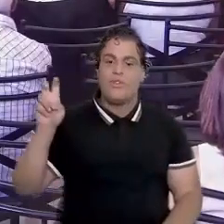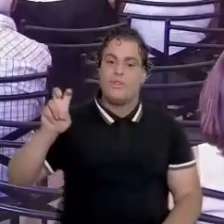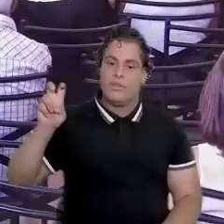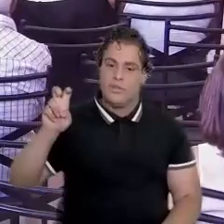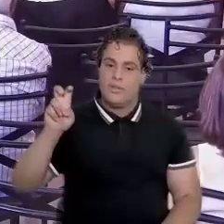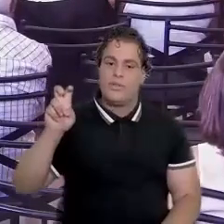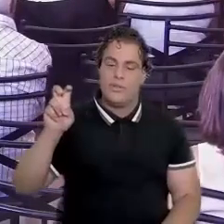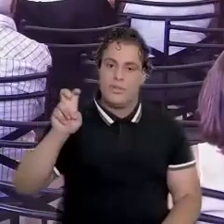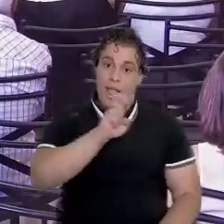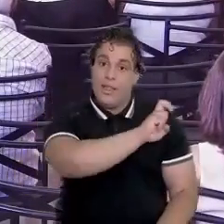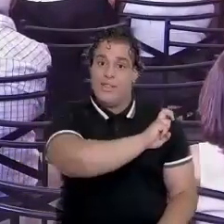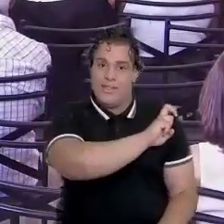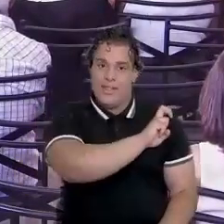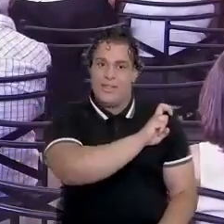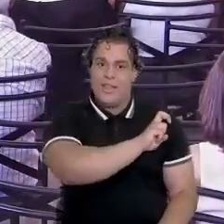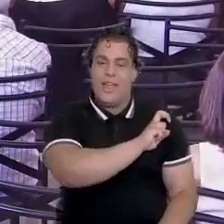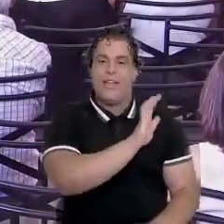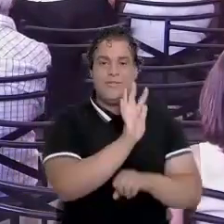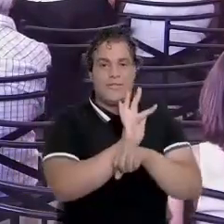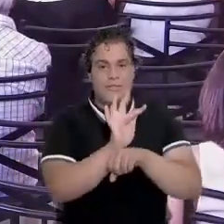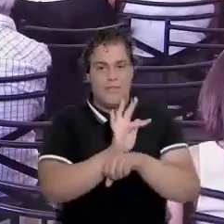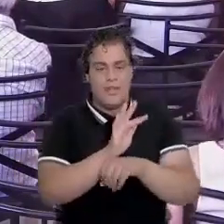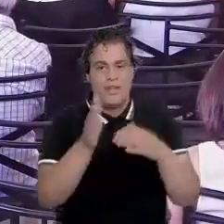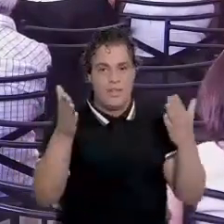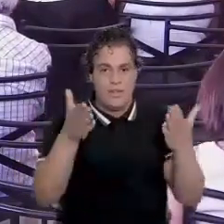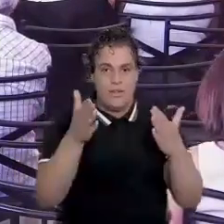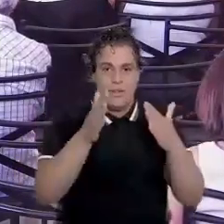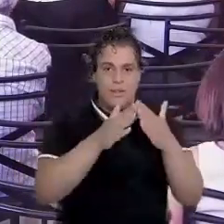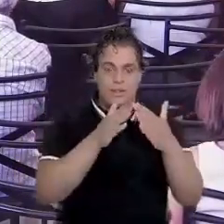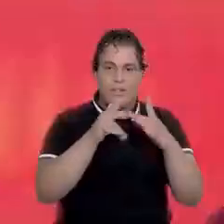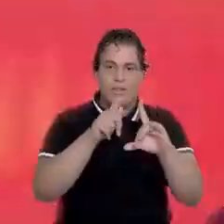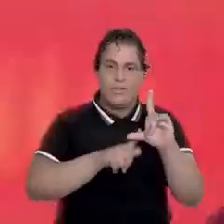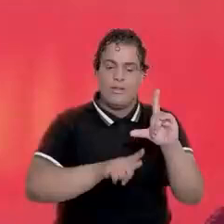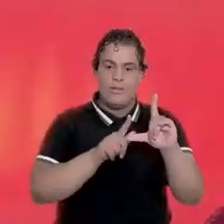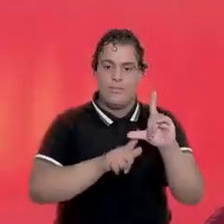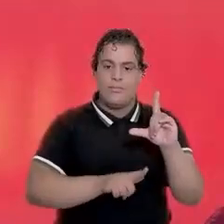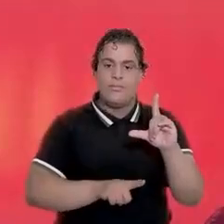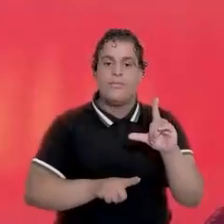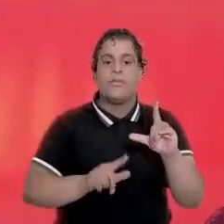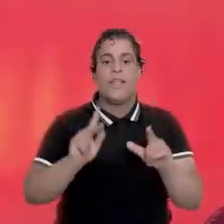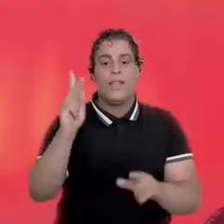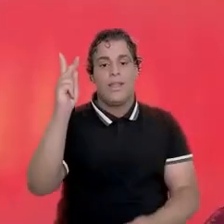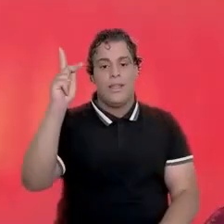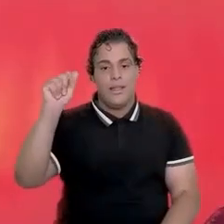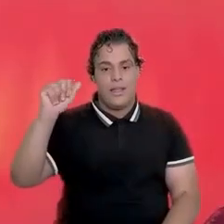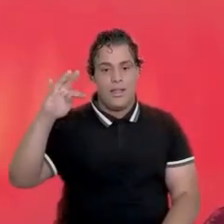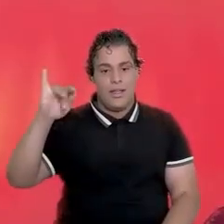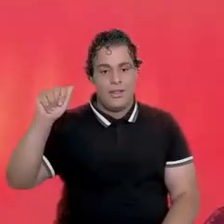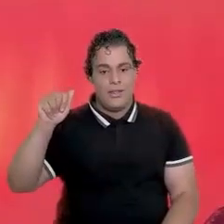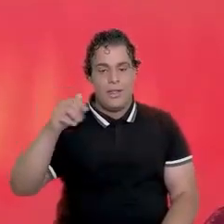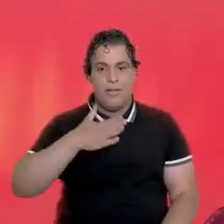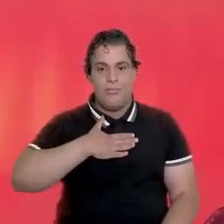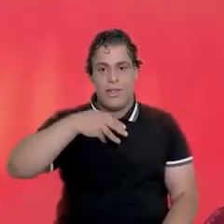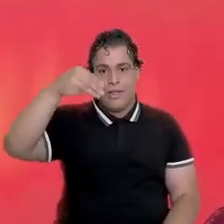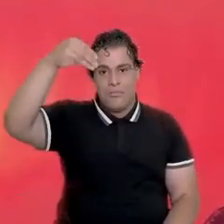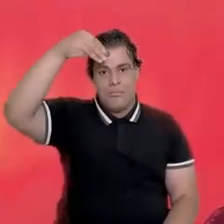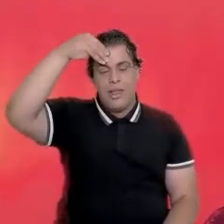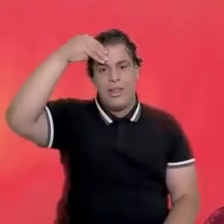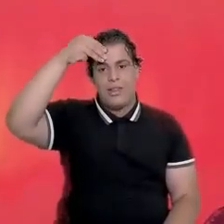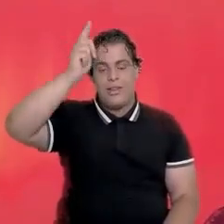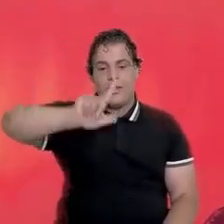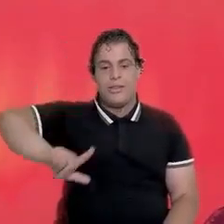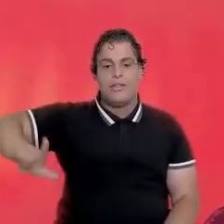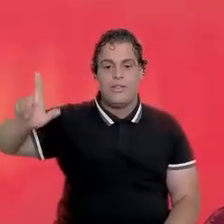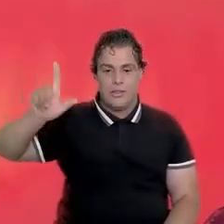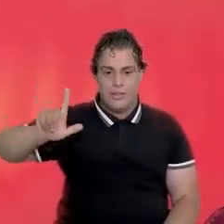de faculdade, e hoje estamos aí na Academia Araxaense de Letras. Cátia Lemos, minha madrinha literária, minha